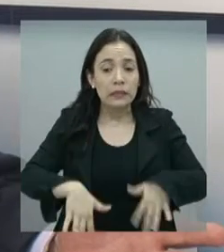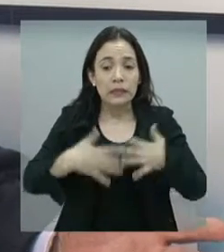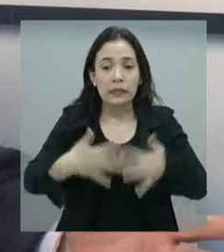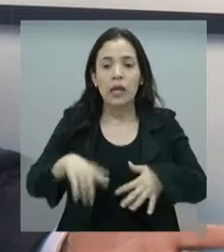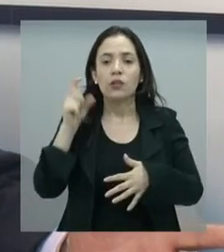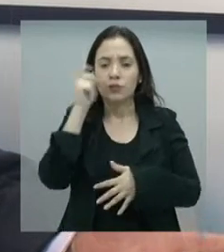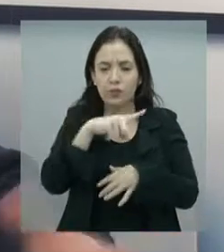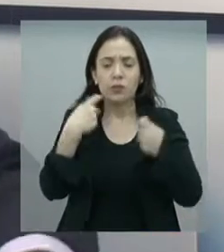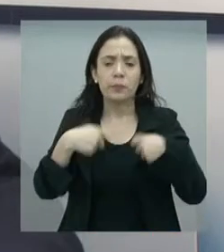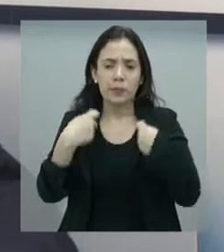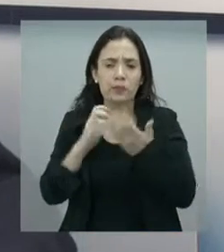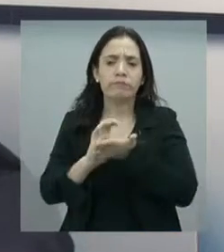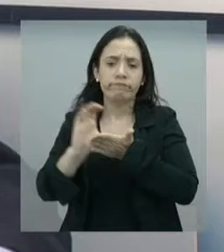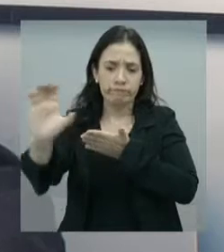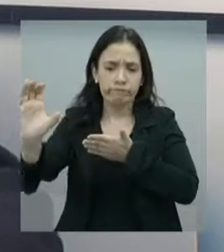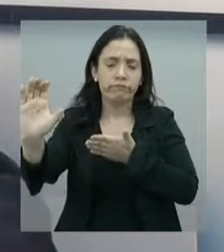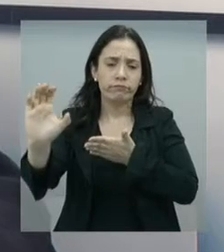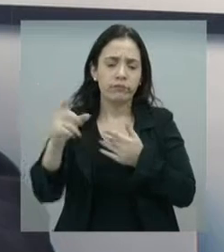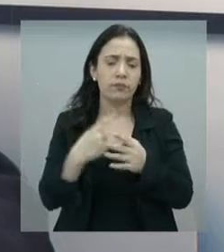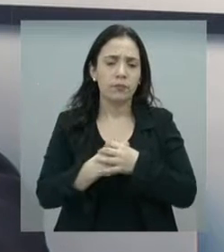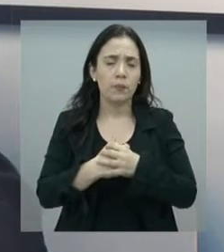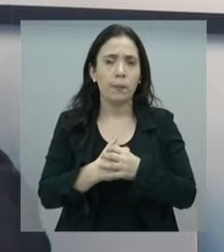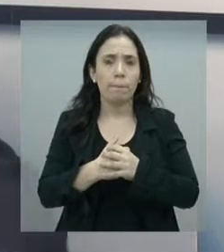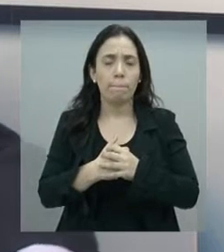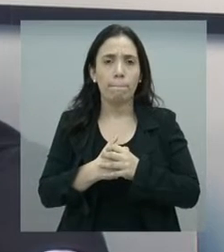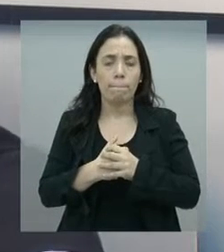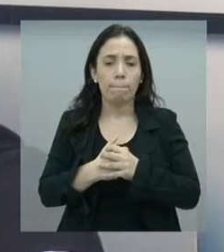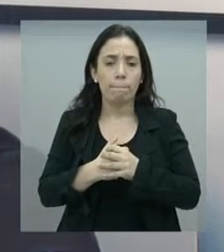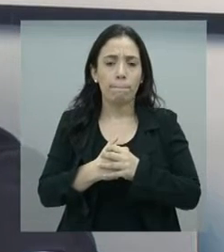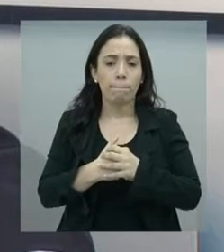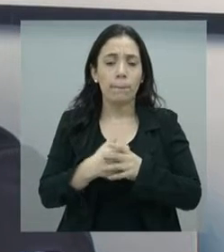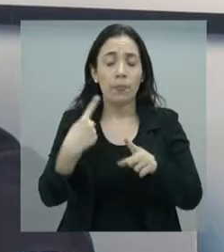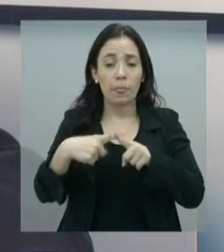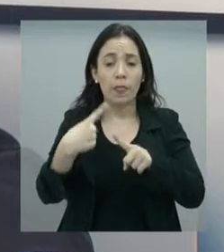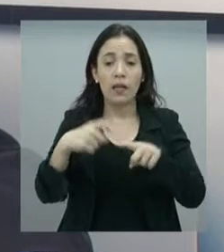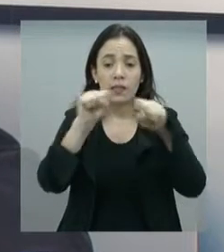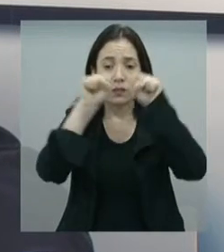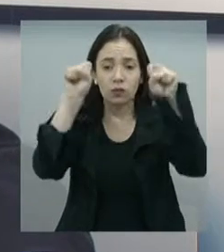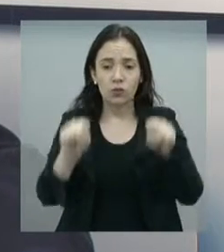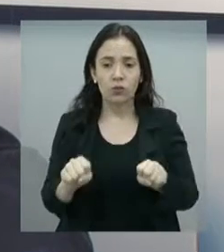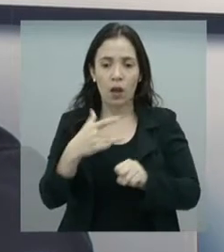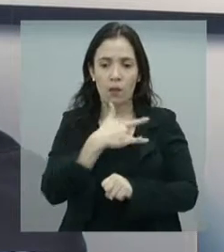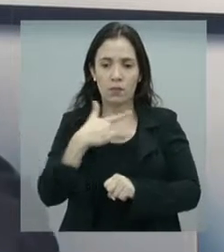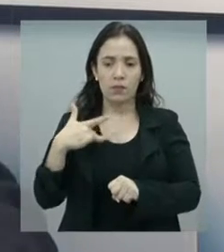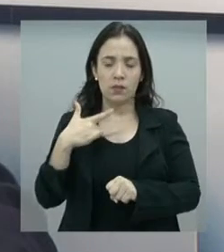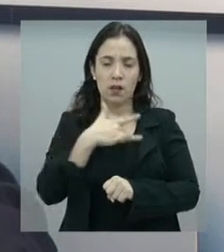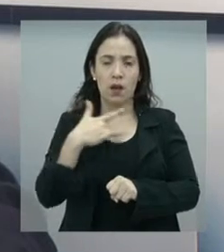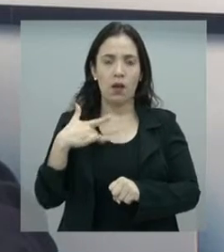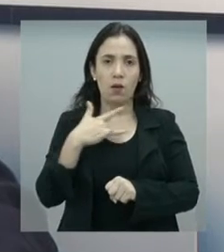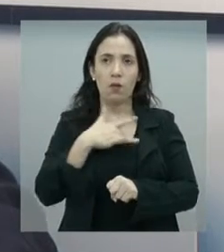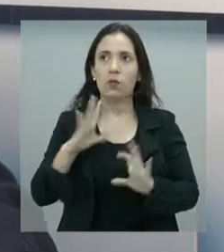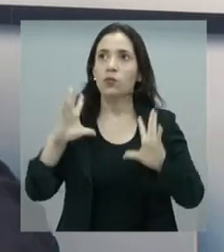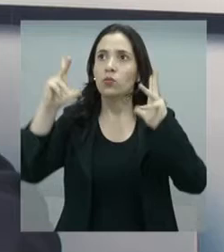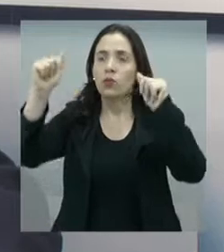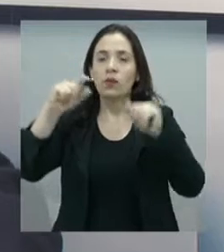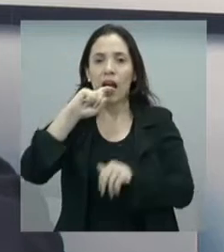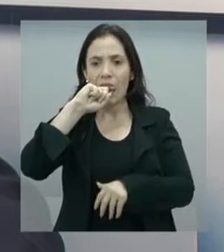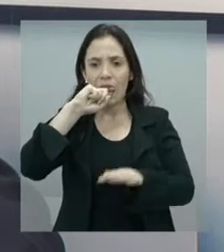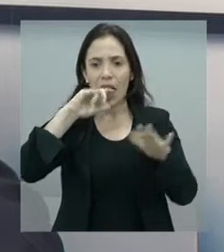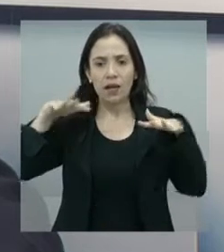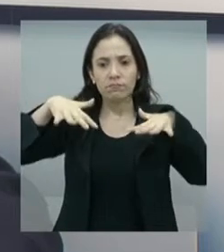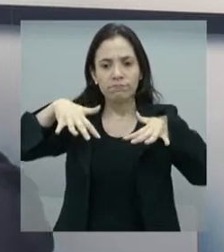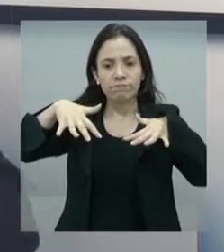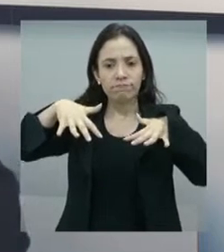dificuldade. Verdade. Porque, principalmente, foi preparado um sistema de saúde no Ceará até invejável. O